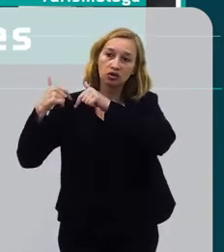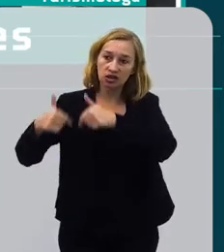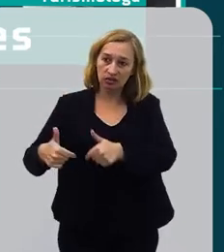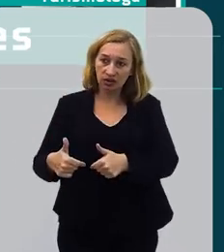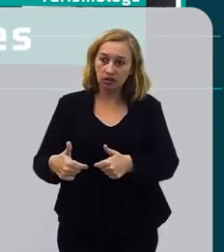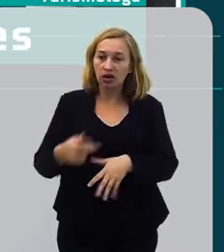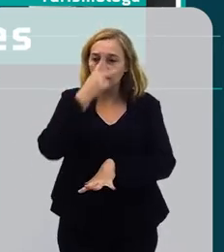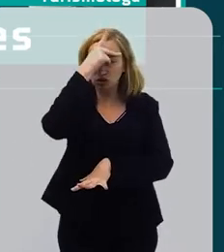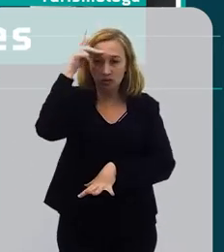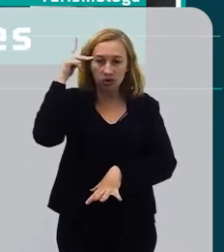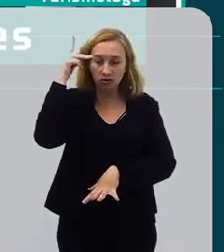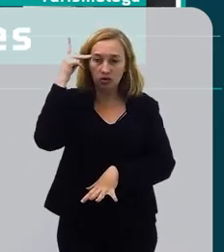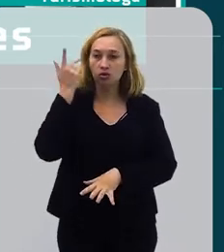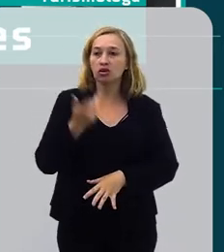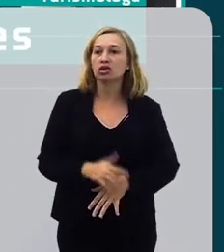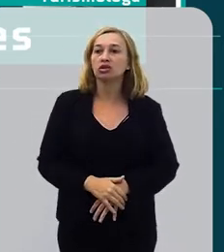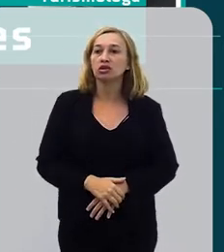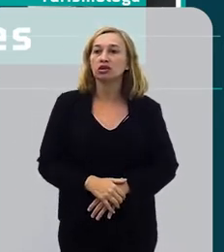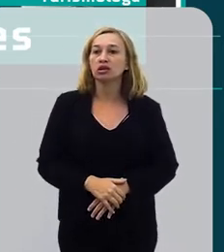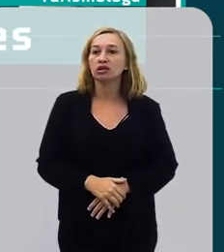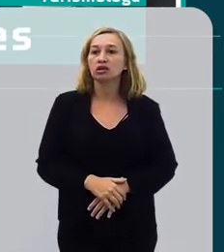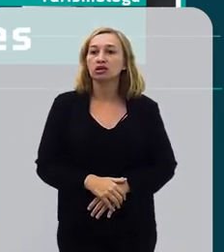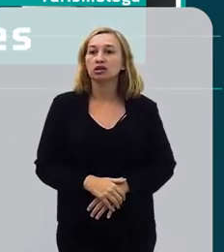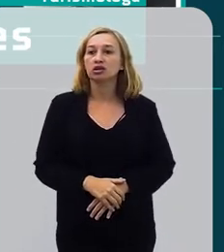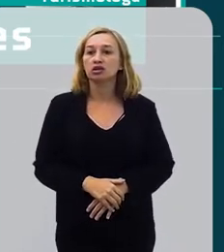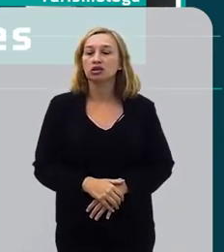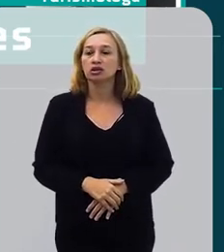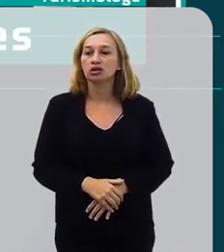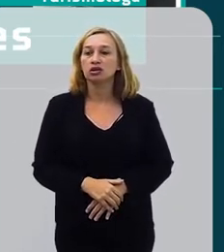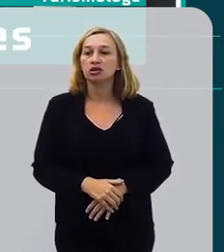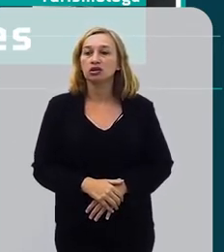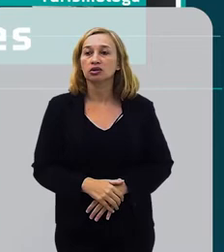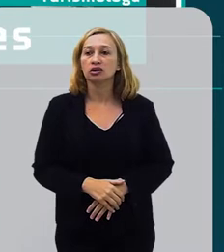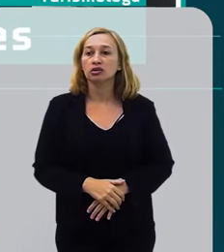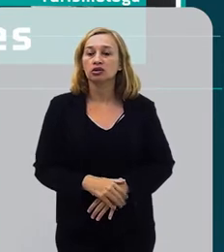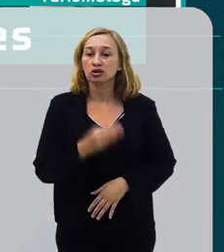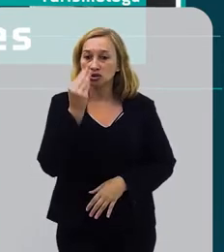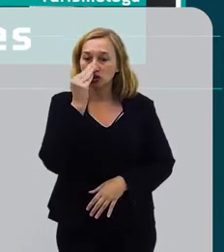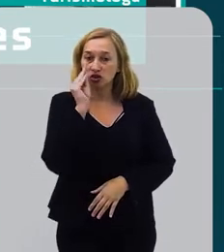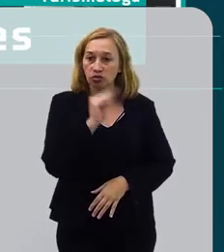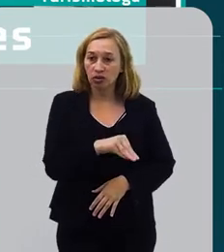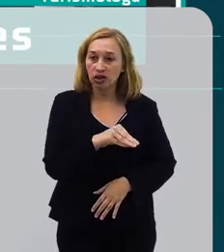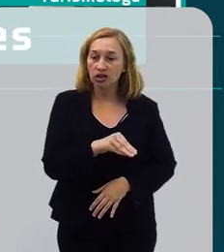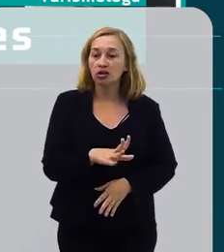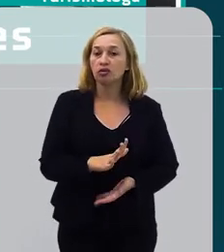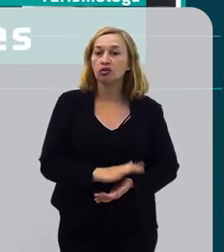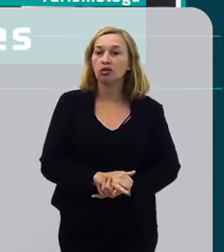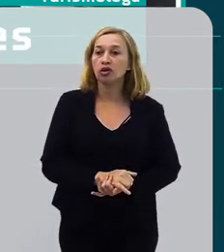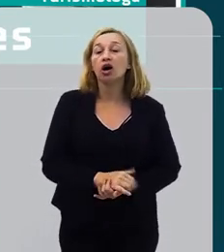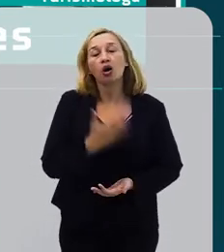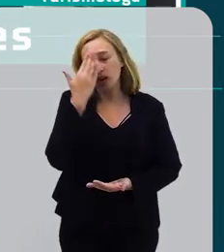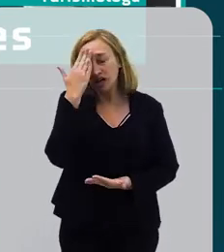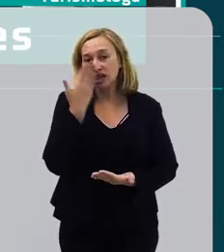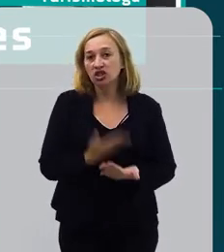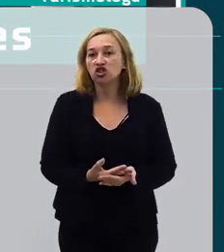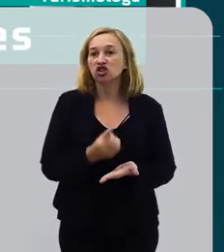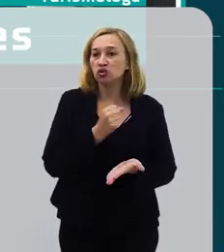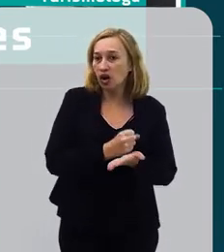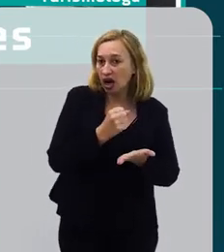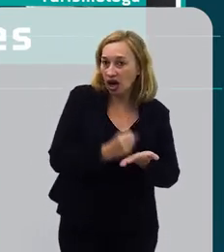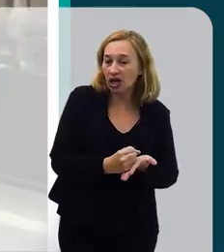lugar conservador, onde as pessoas elas não negam o seu ódio. Então, eu acredito